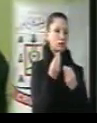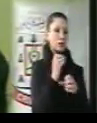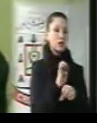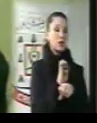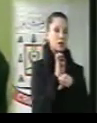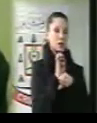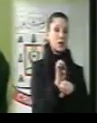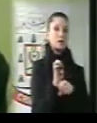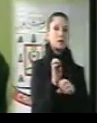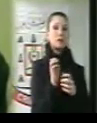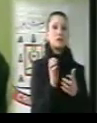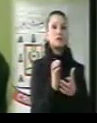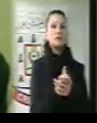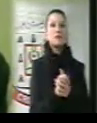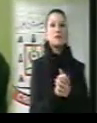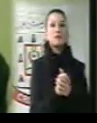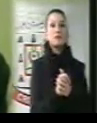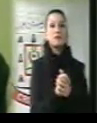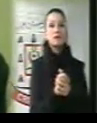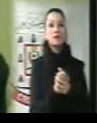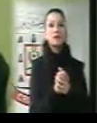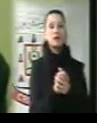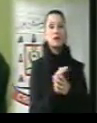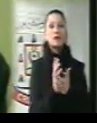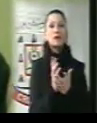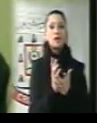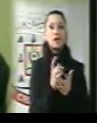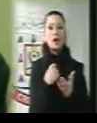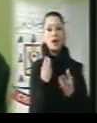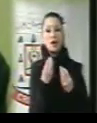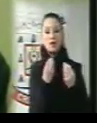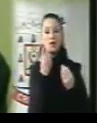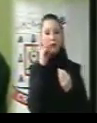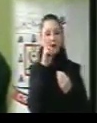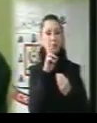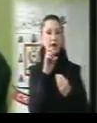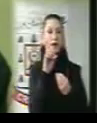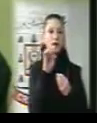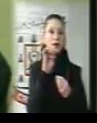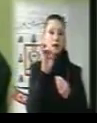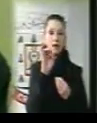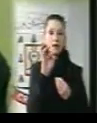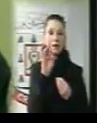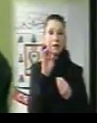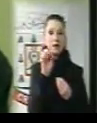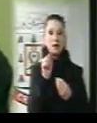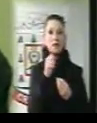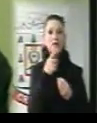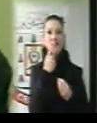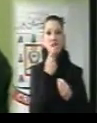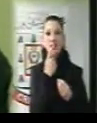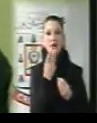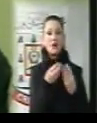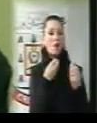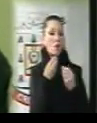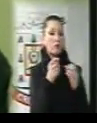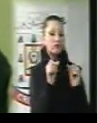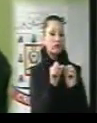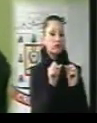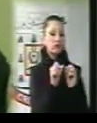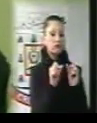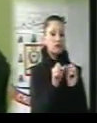Estado. Seria uma ingerência do DEINFRA chegar e dizer aquilo que tem que ser feito em